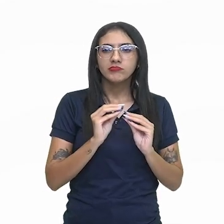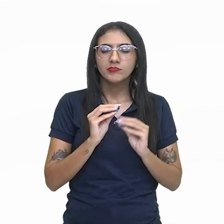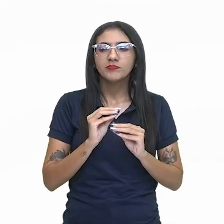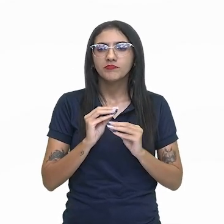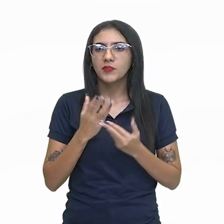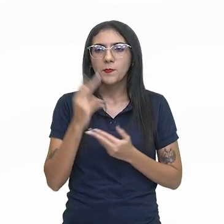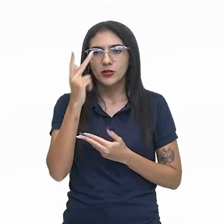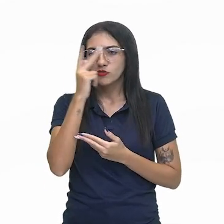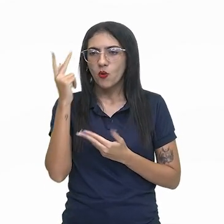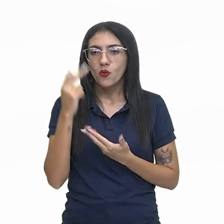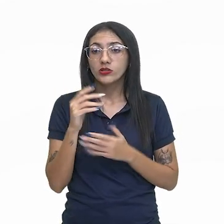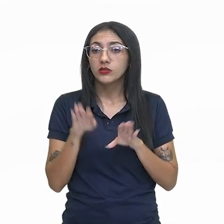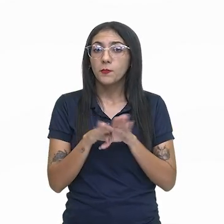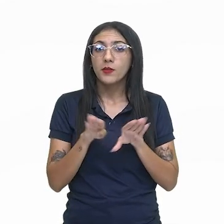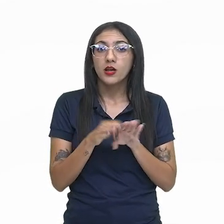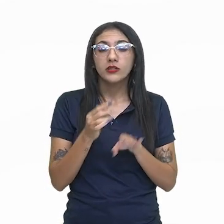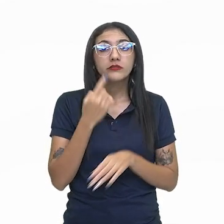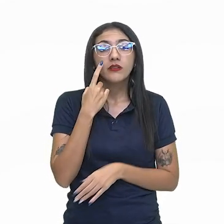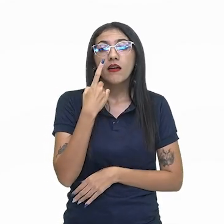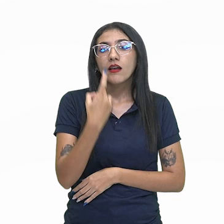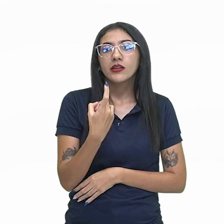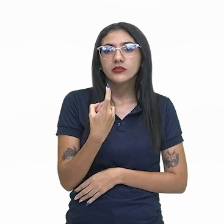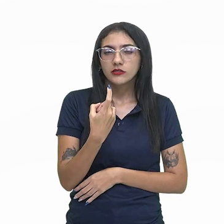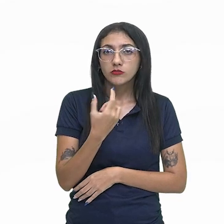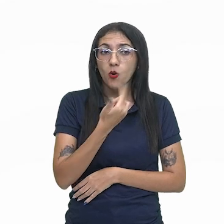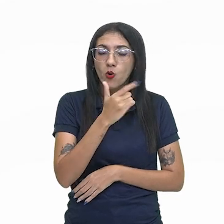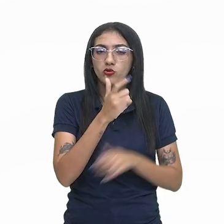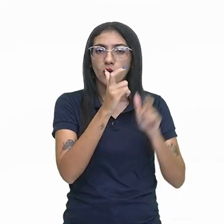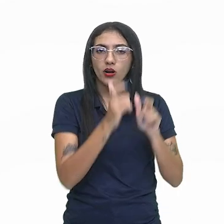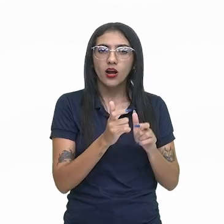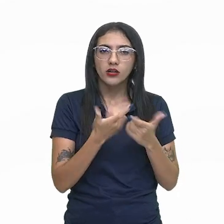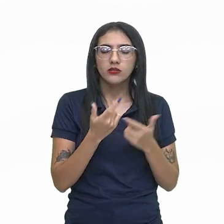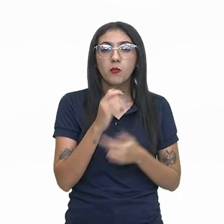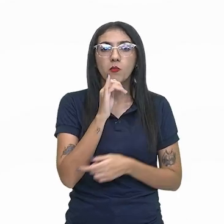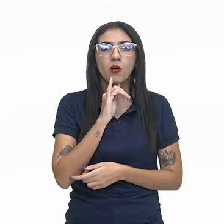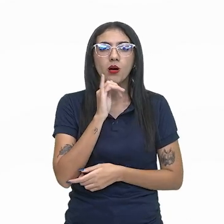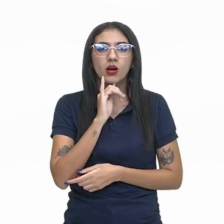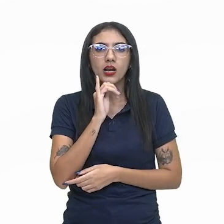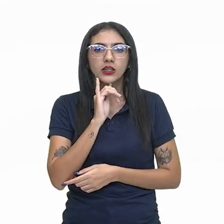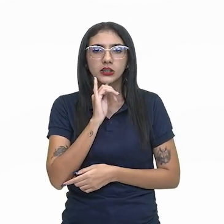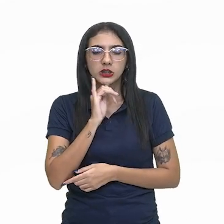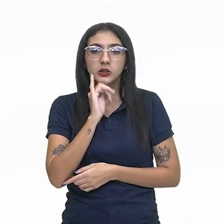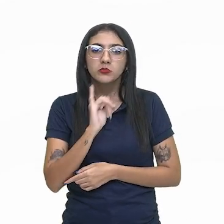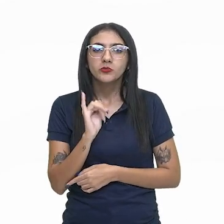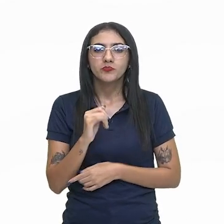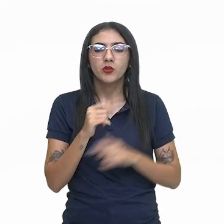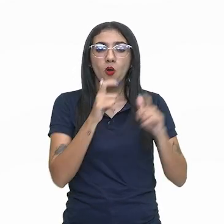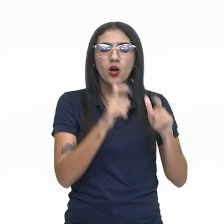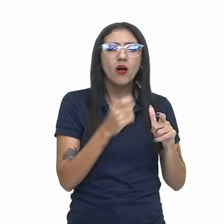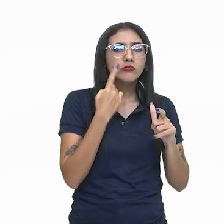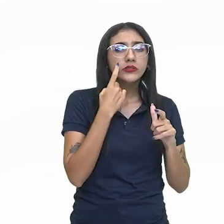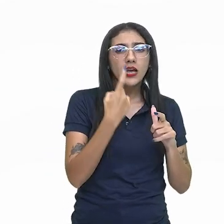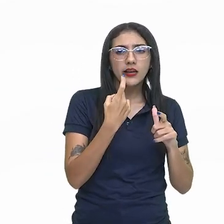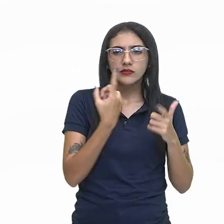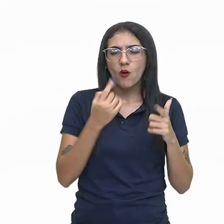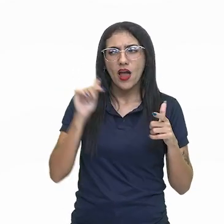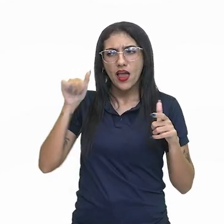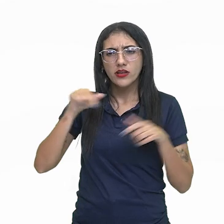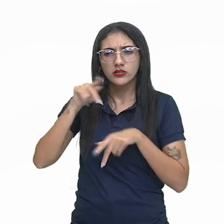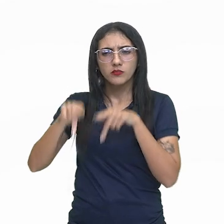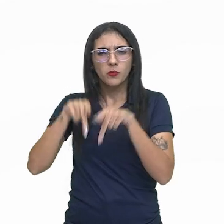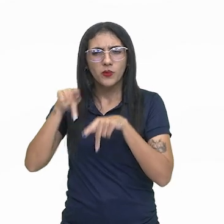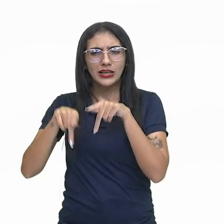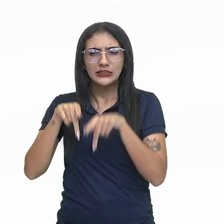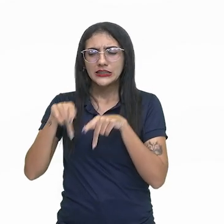ali os atrativos, que são ali os fatores que vão fazer com que aquela